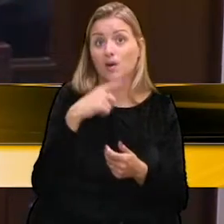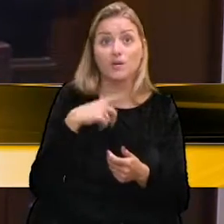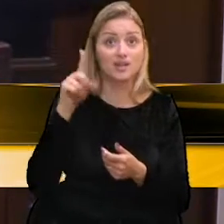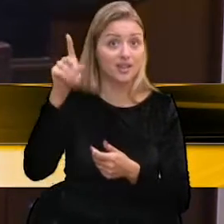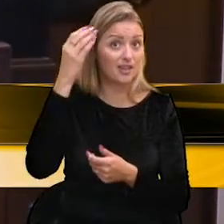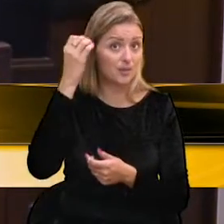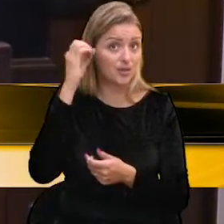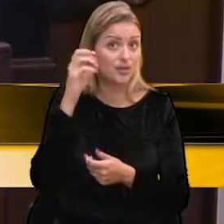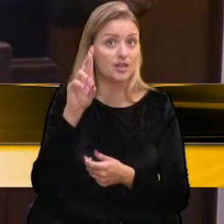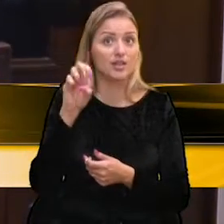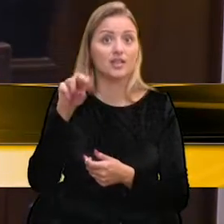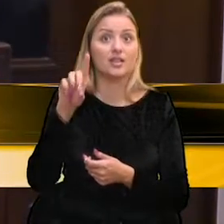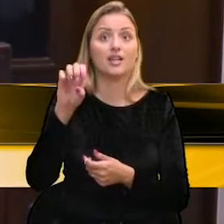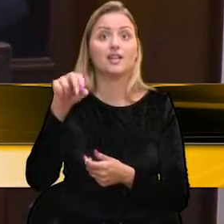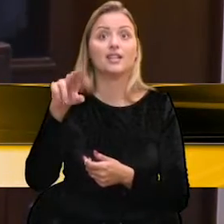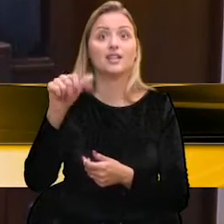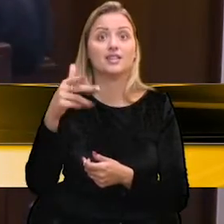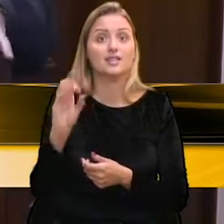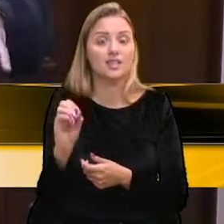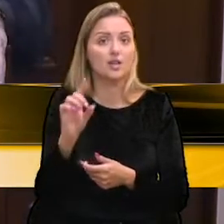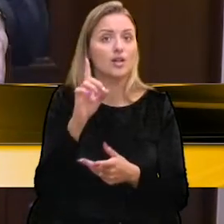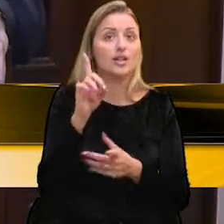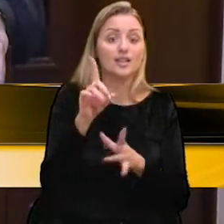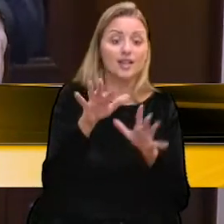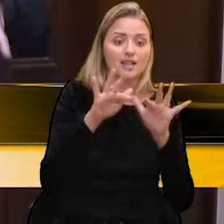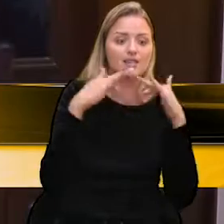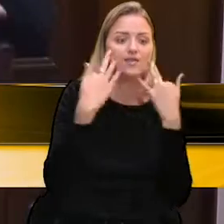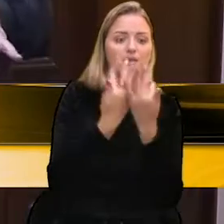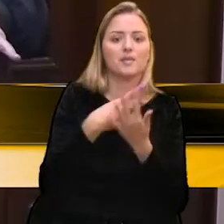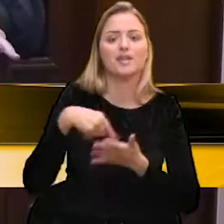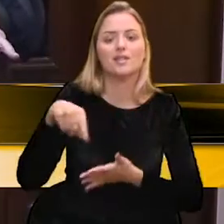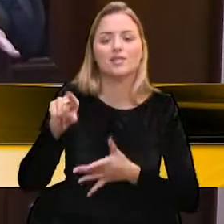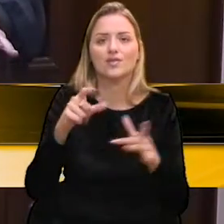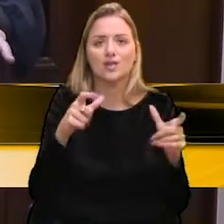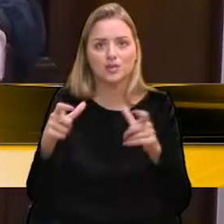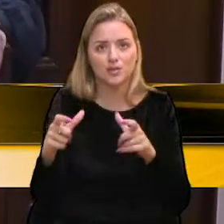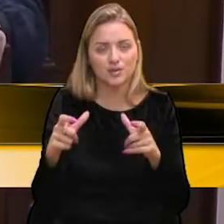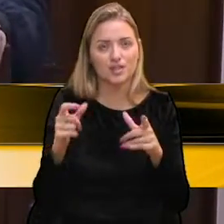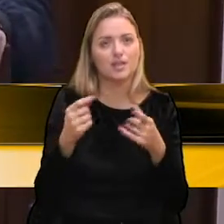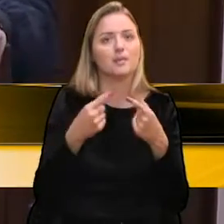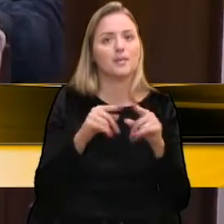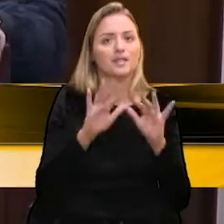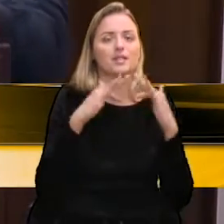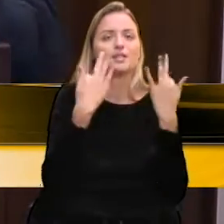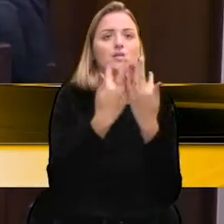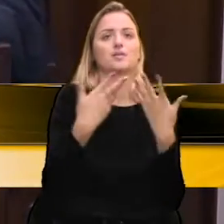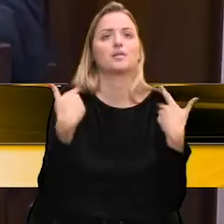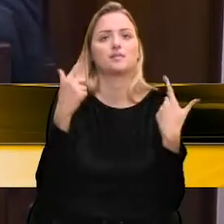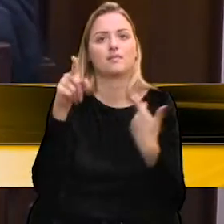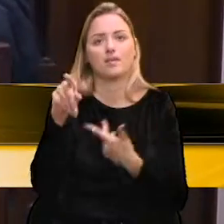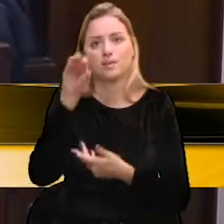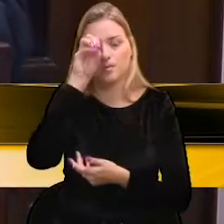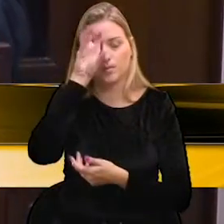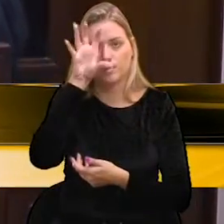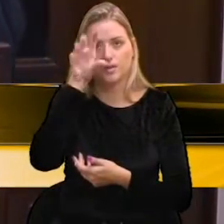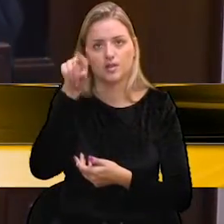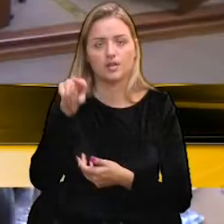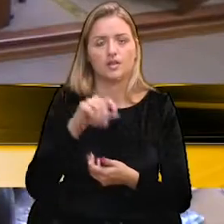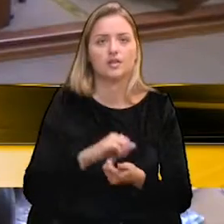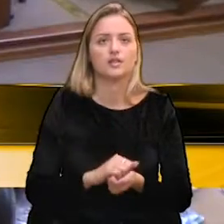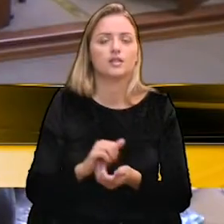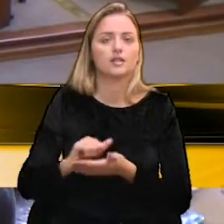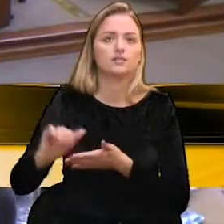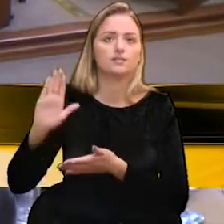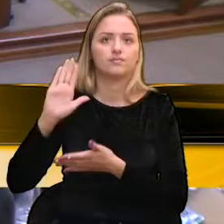as famílias se desloquem ali, não os automóveis se desloquem, mas famílias. Uma parte, vereador. Vereador Fiuso, por favor. Uma parte, muito,